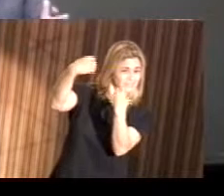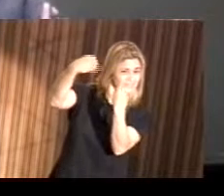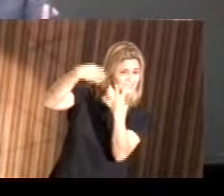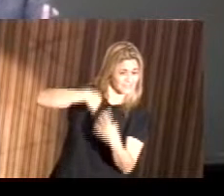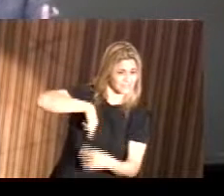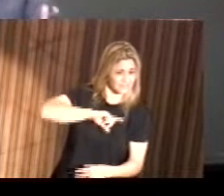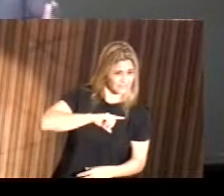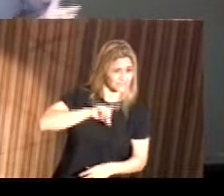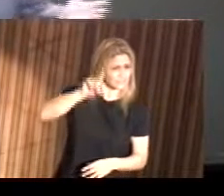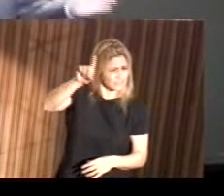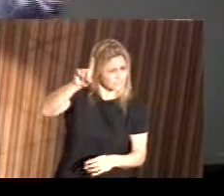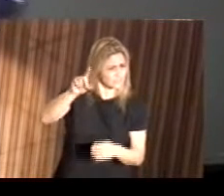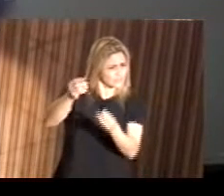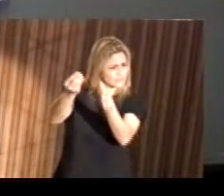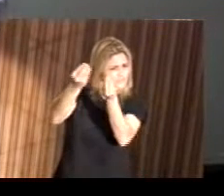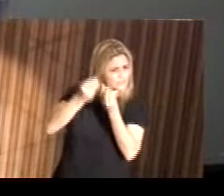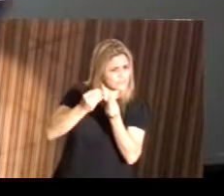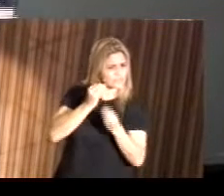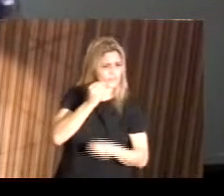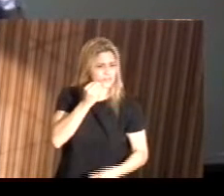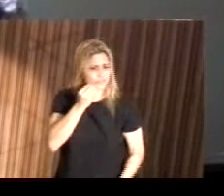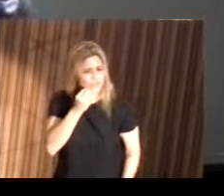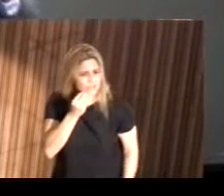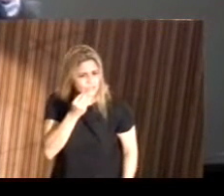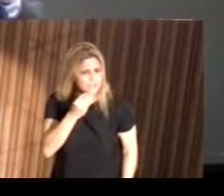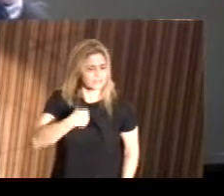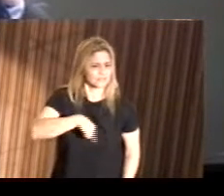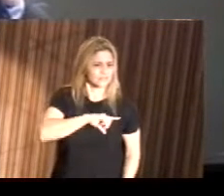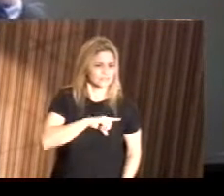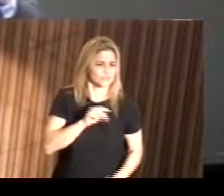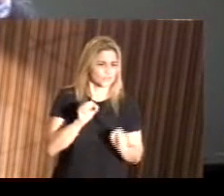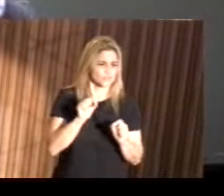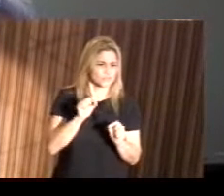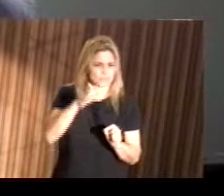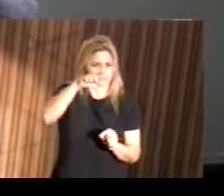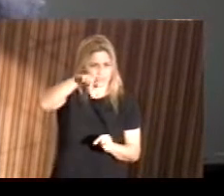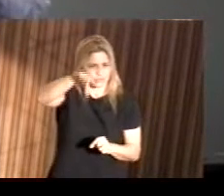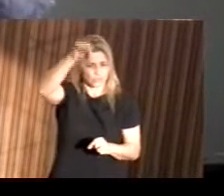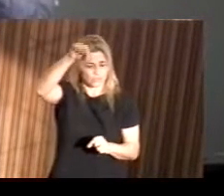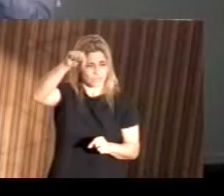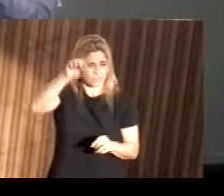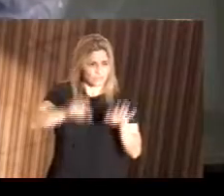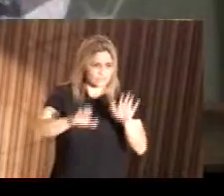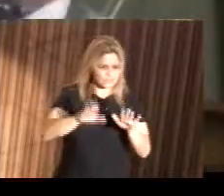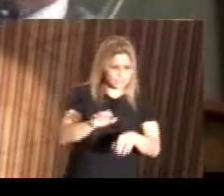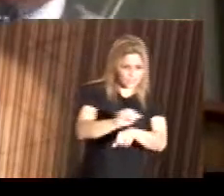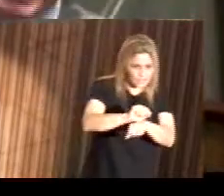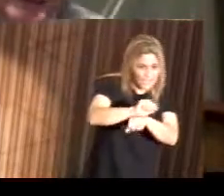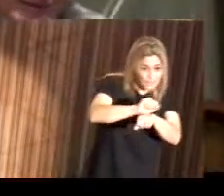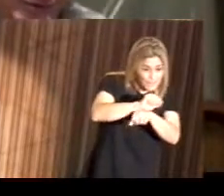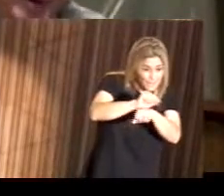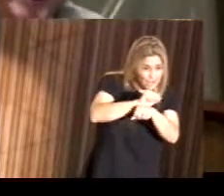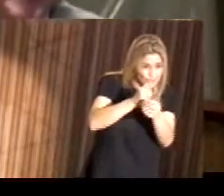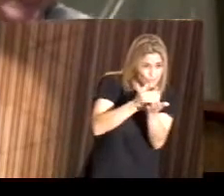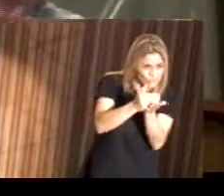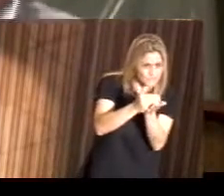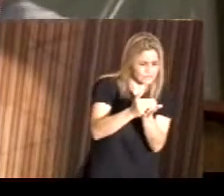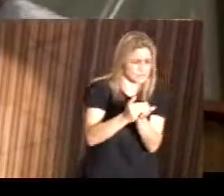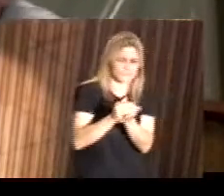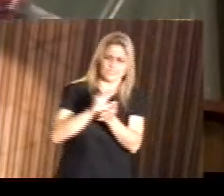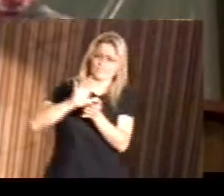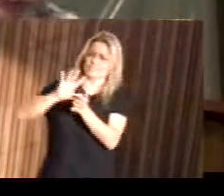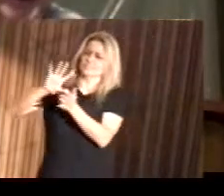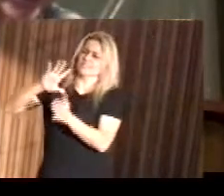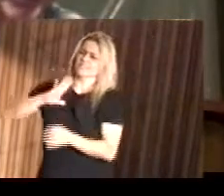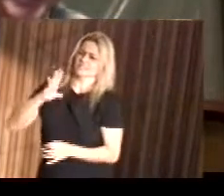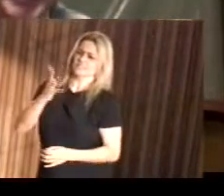a oportunidade de tomar as nossas decisões. E é por isso que quando Abraão vai lá e resgata Ló,